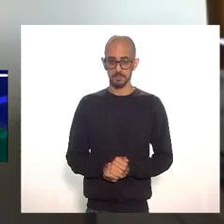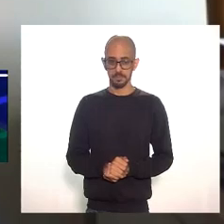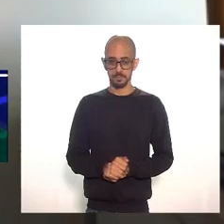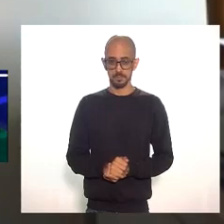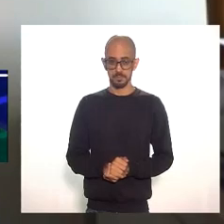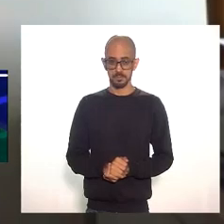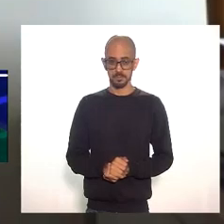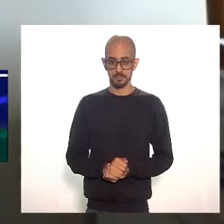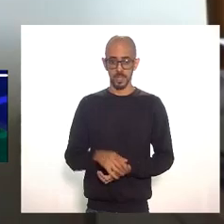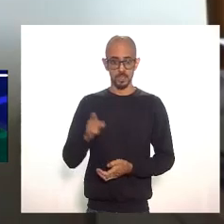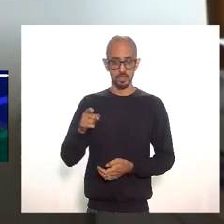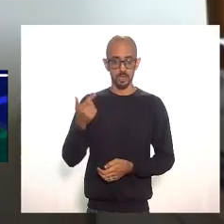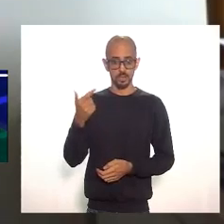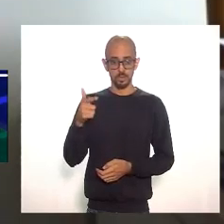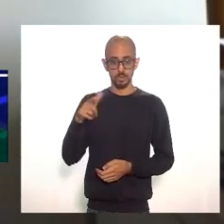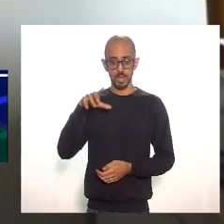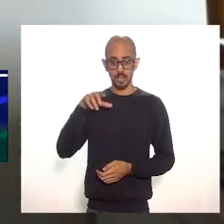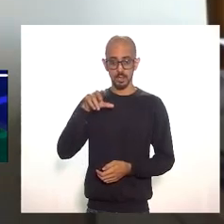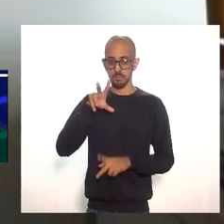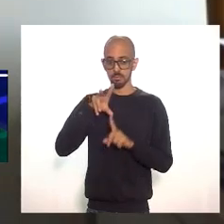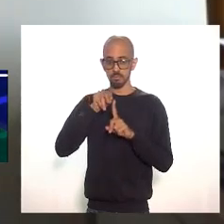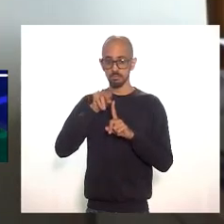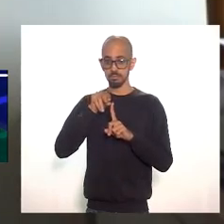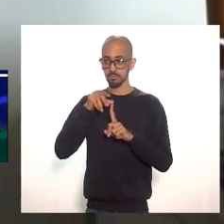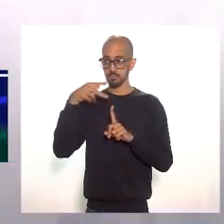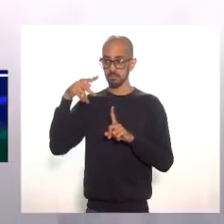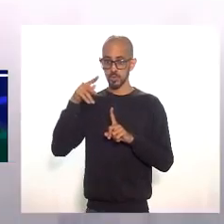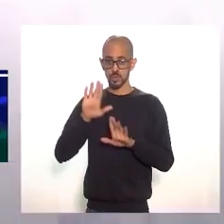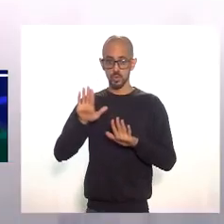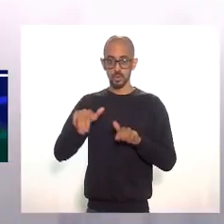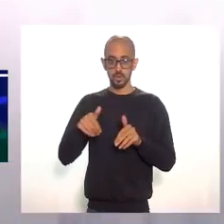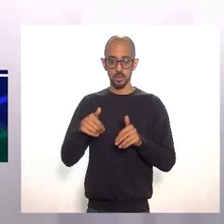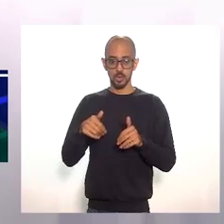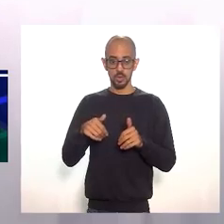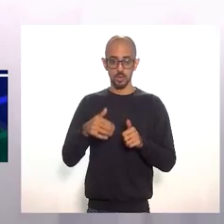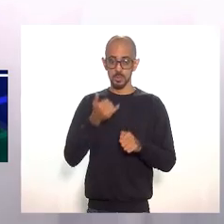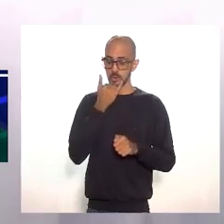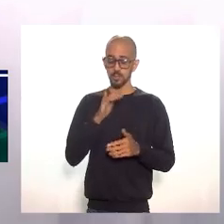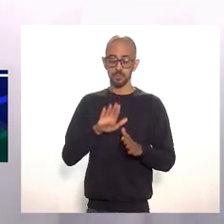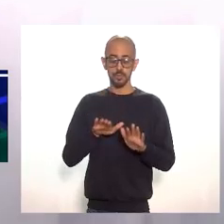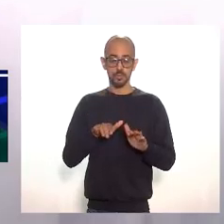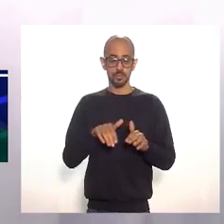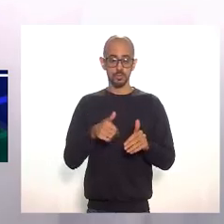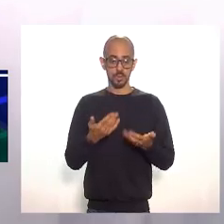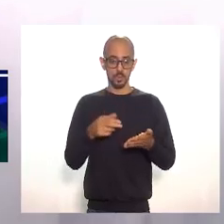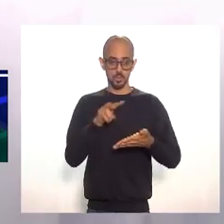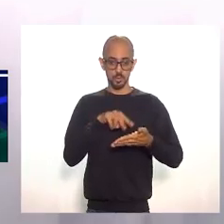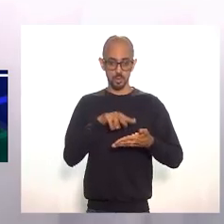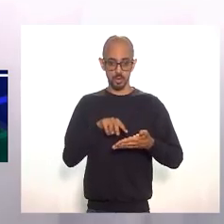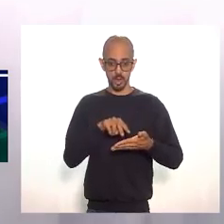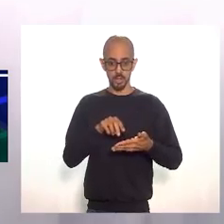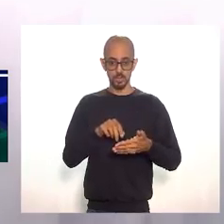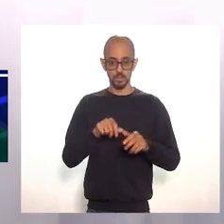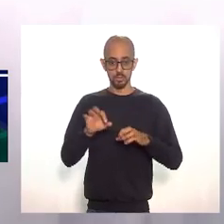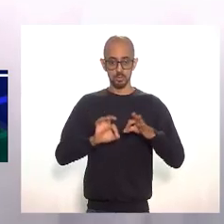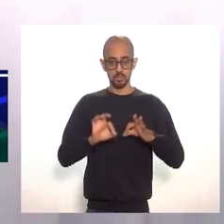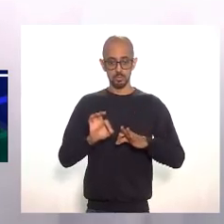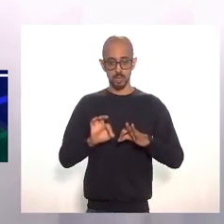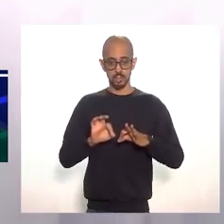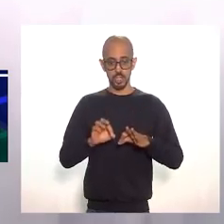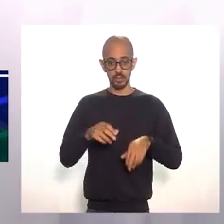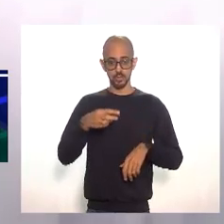A senhora está sem som, presidente. Perdão. Colhendo os pareceres do projeto